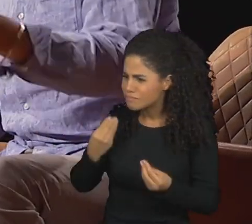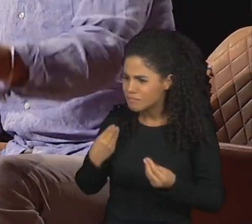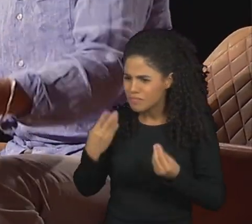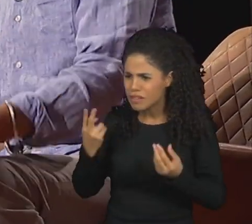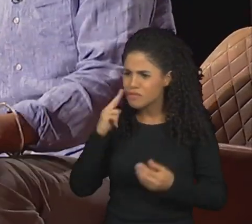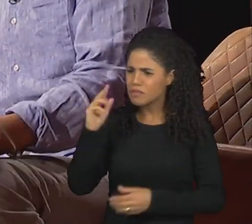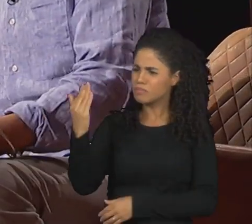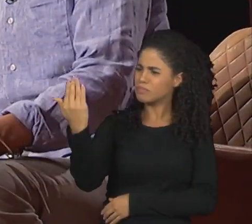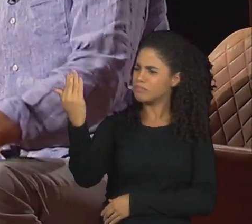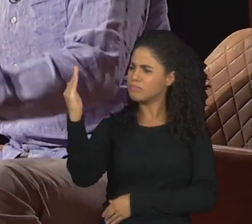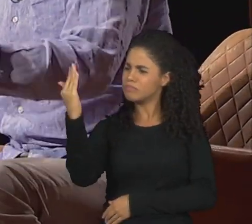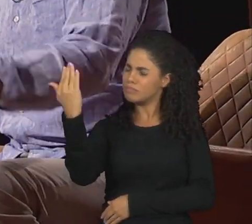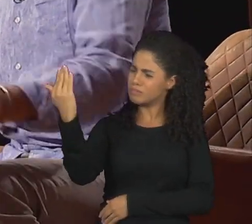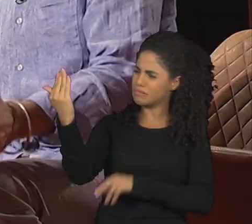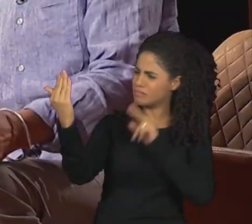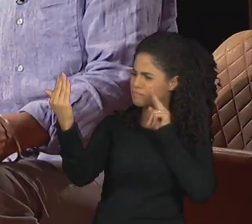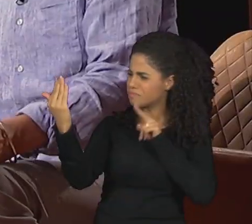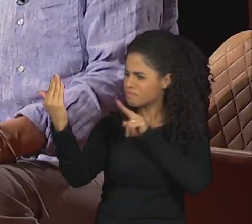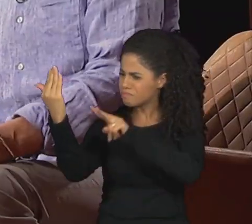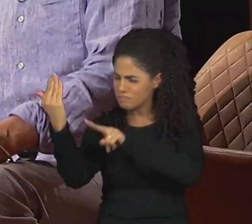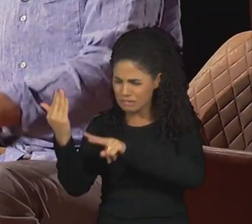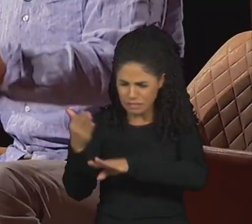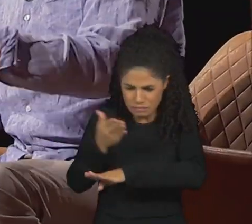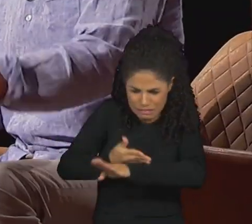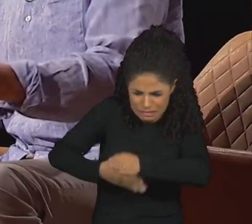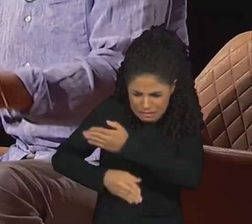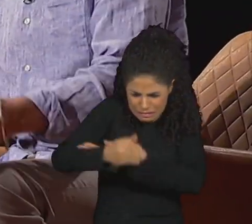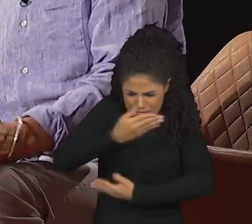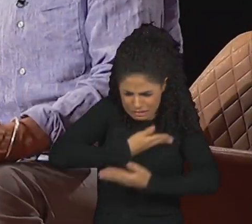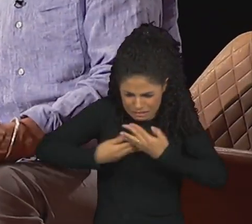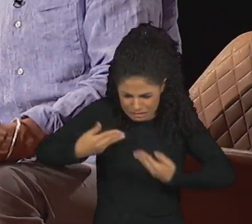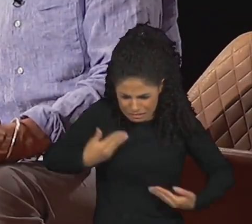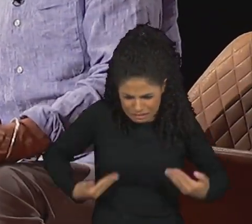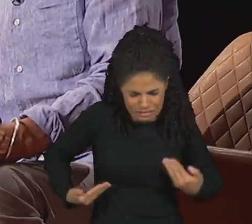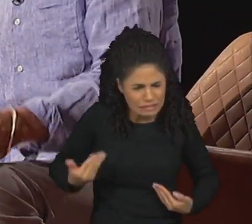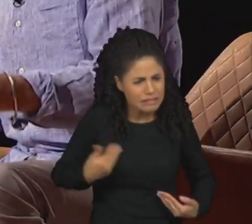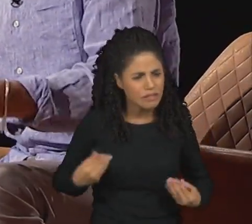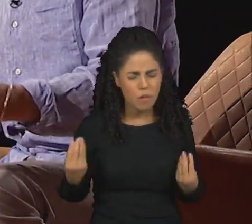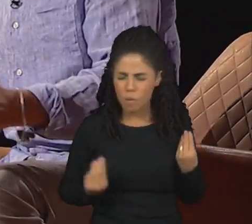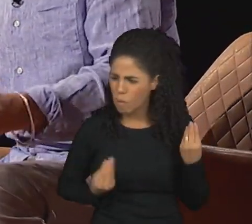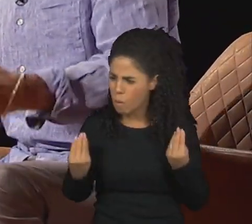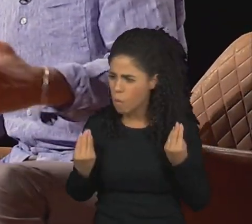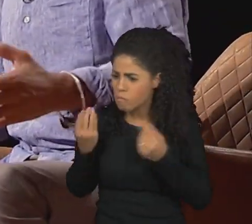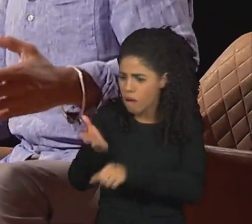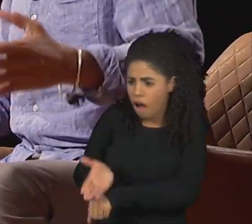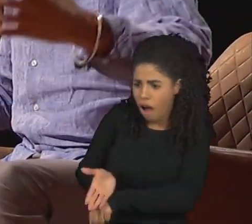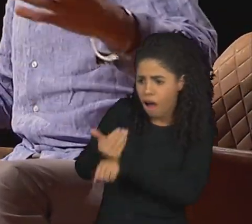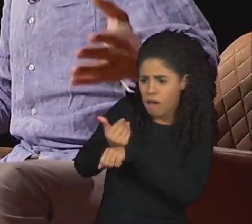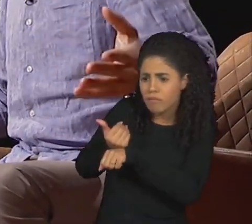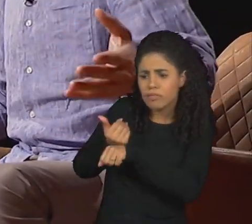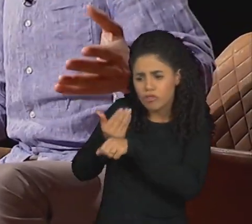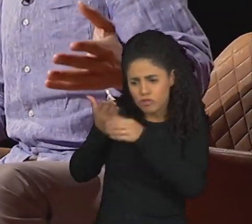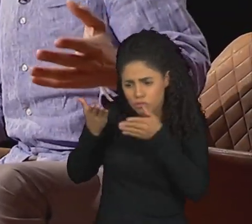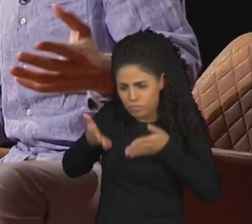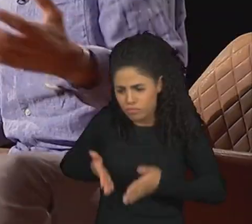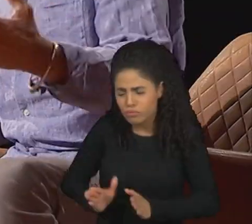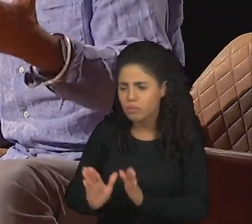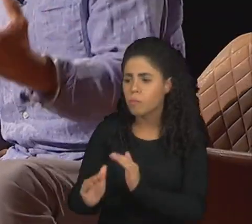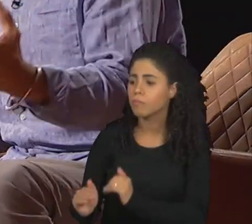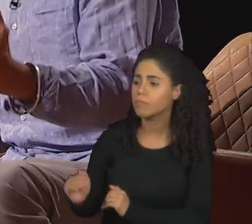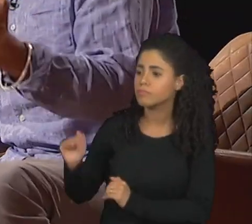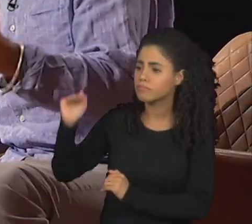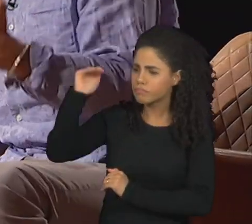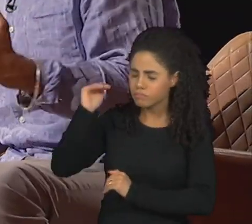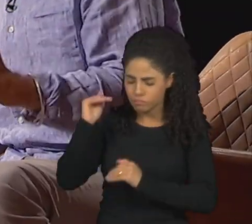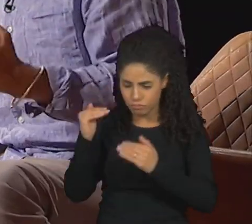espelho aprisionada, de pés cortados, não vai onde eu vou. Antes de nascerem as plumas, com